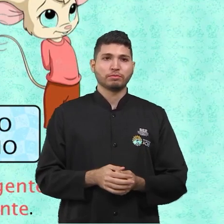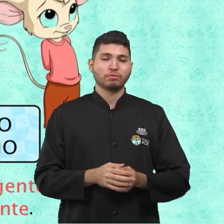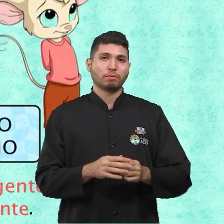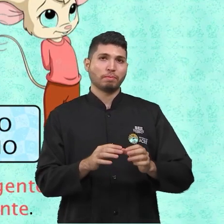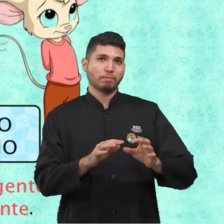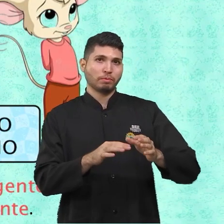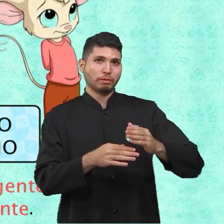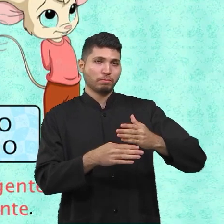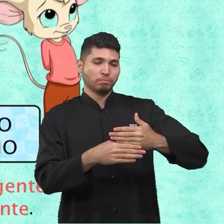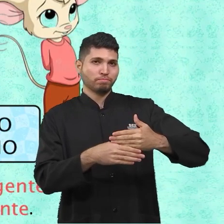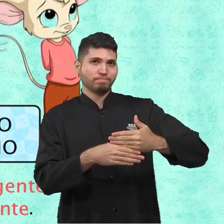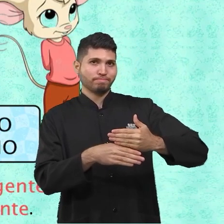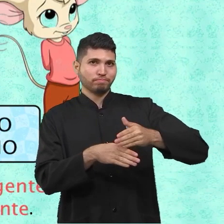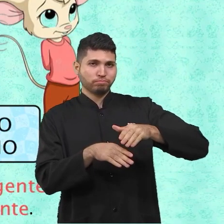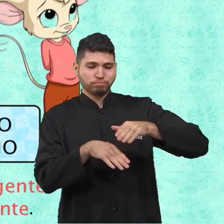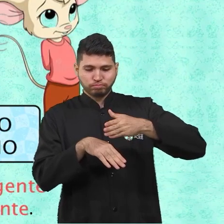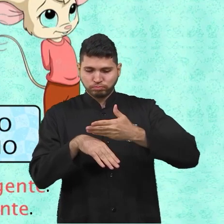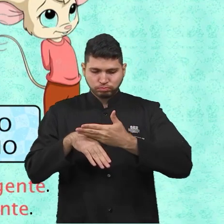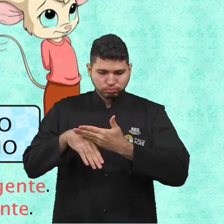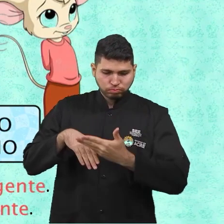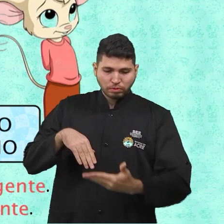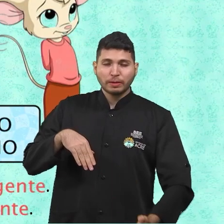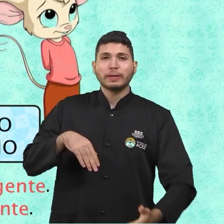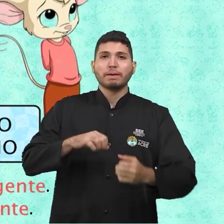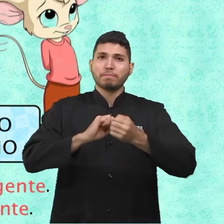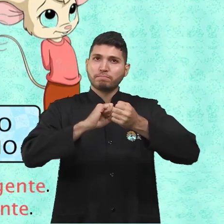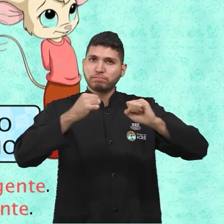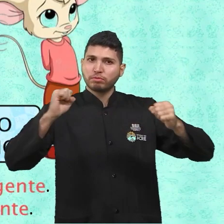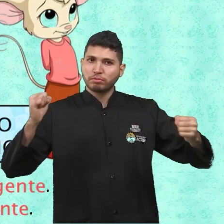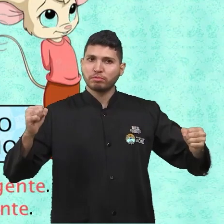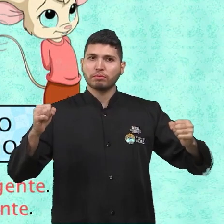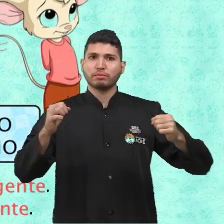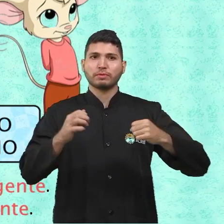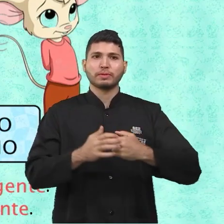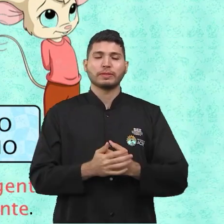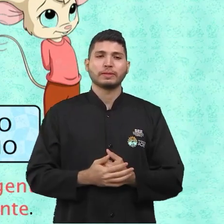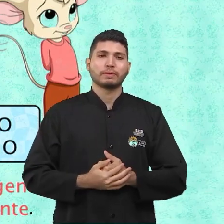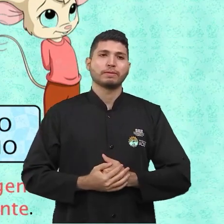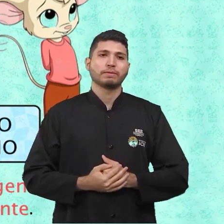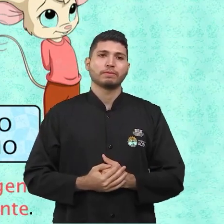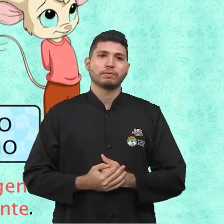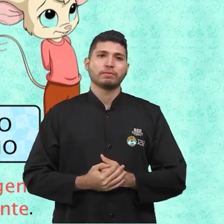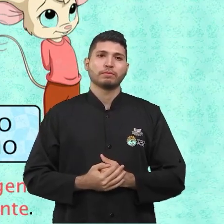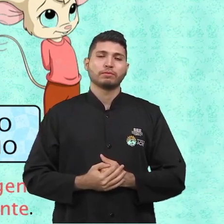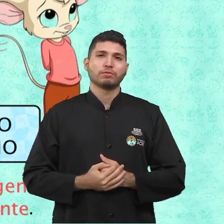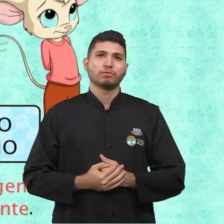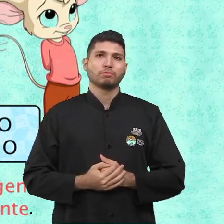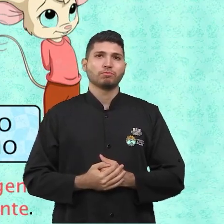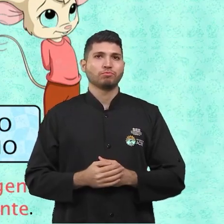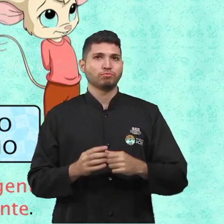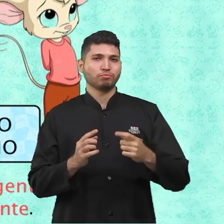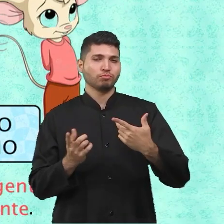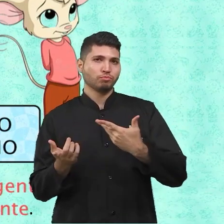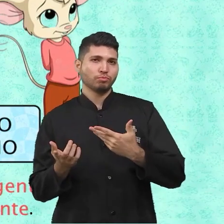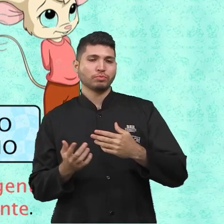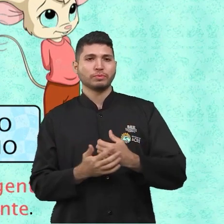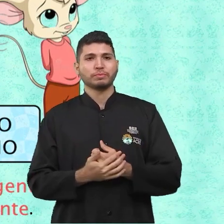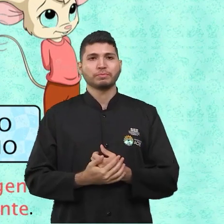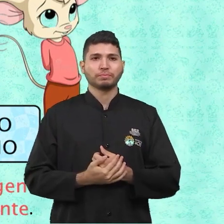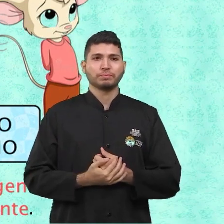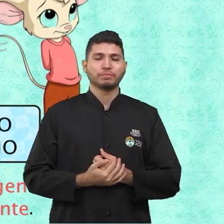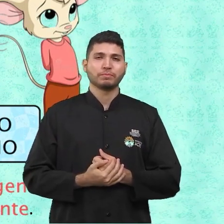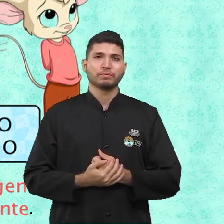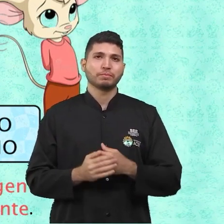plural. Ah, se fosse ele pantalão, aí seria largo. Tá bom? Então ele concorre em gênero e número. Dá uma